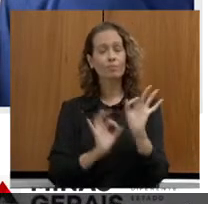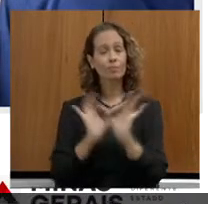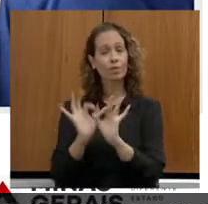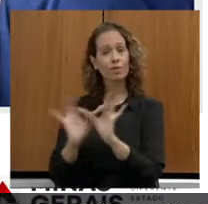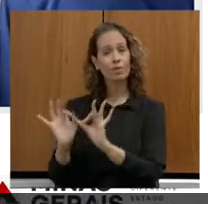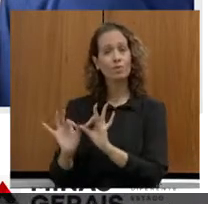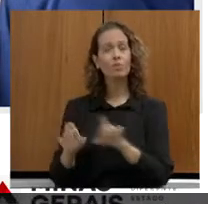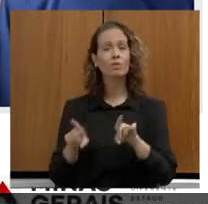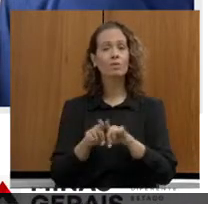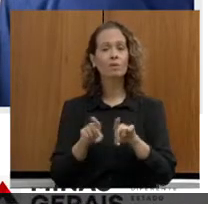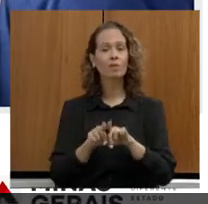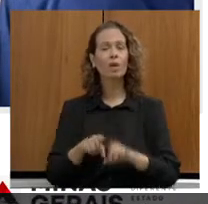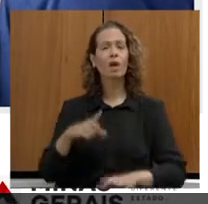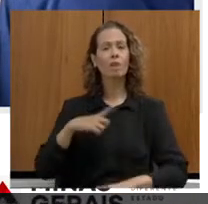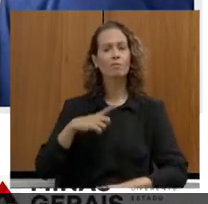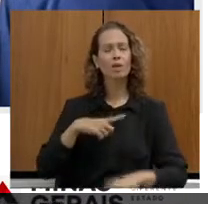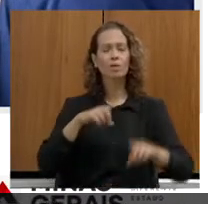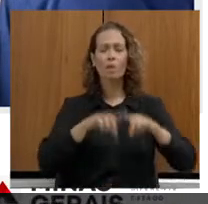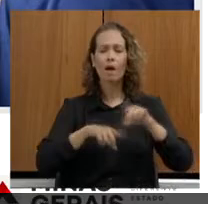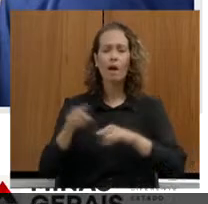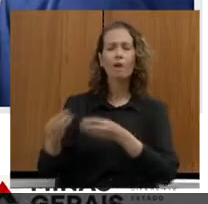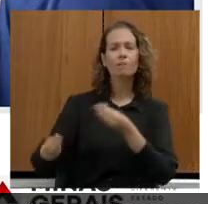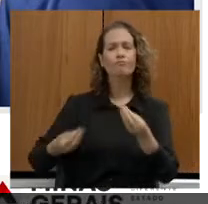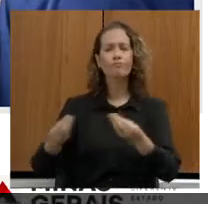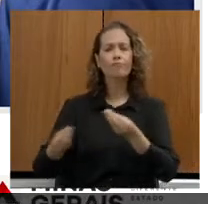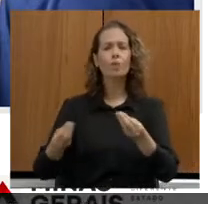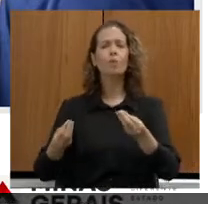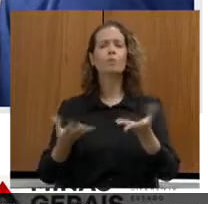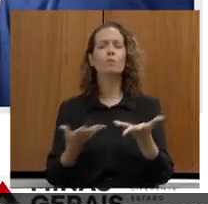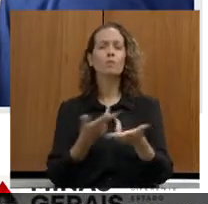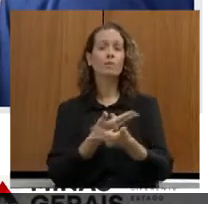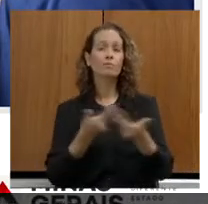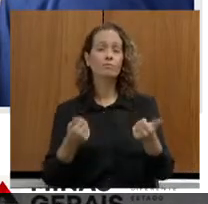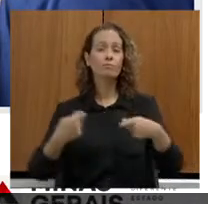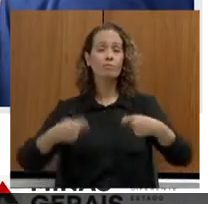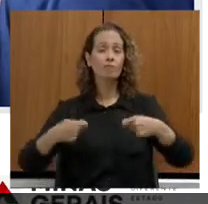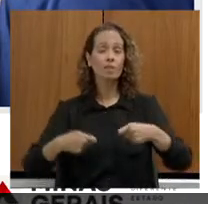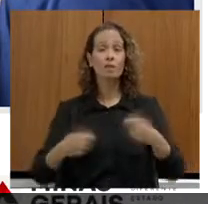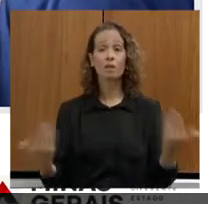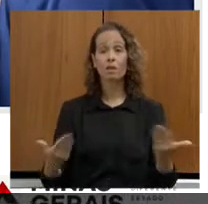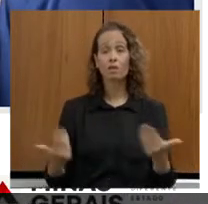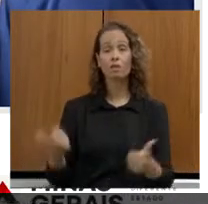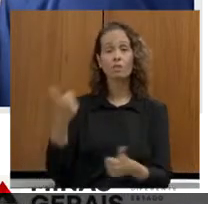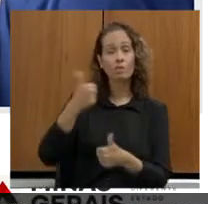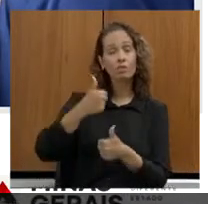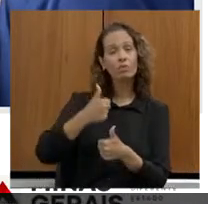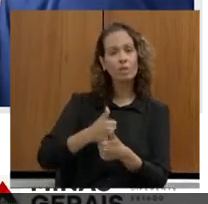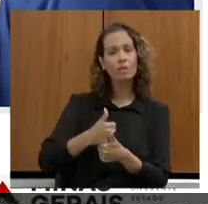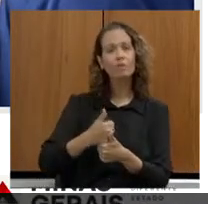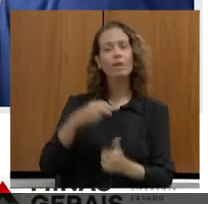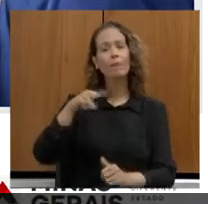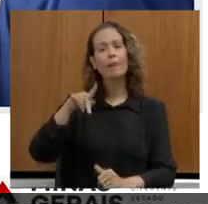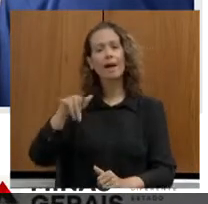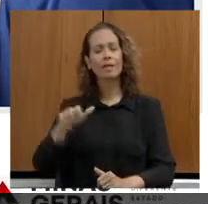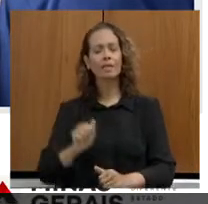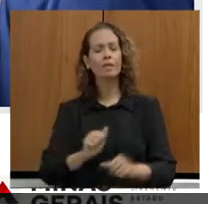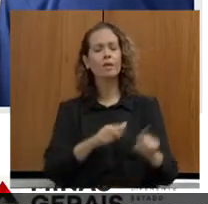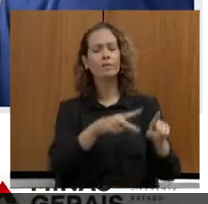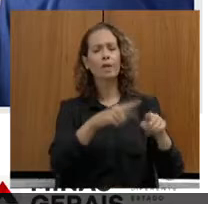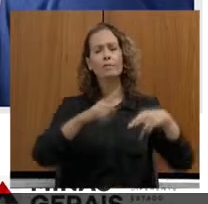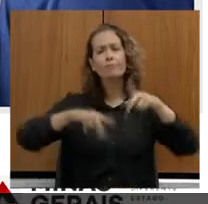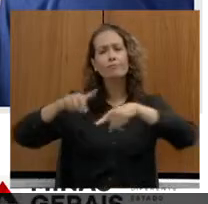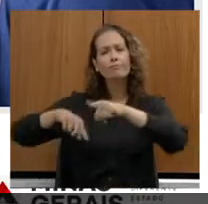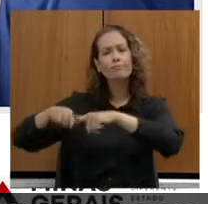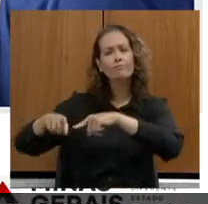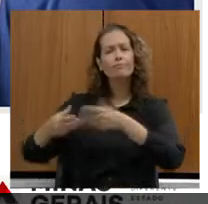de máquinas e Distribuição né investimento aí que está substituindo a totalidade das máquinas que já estavam com